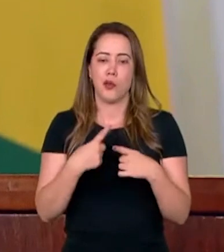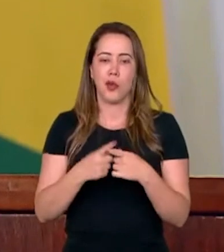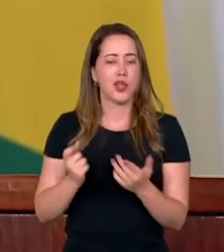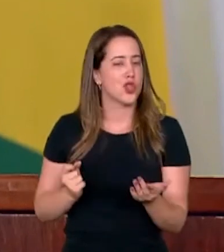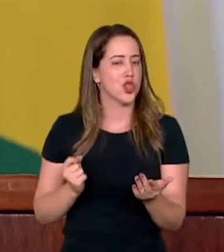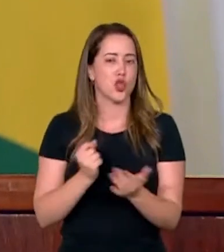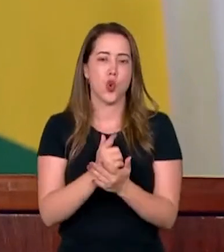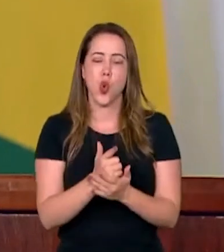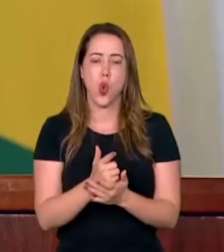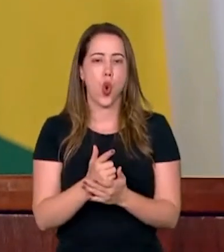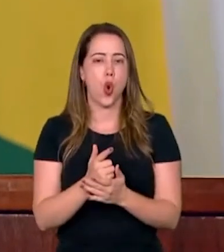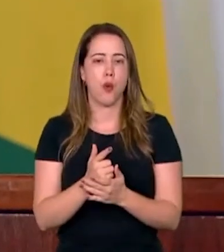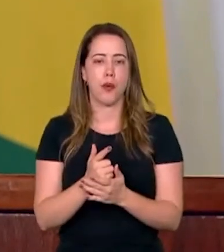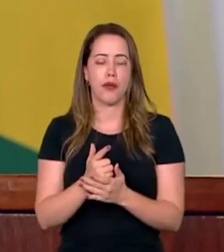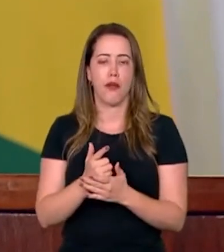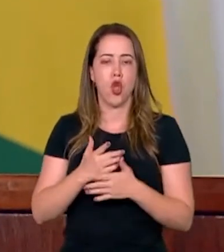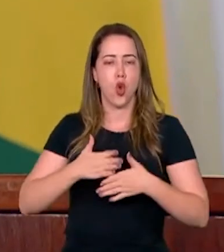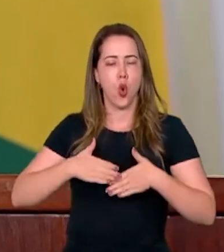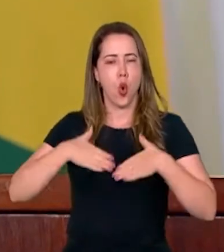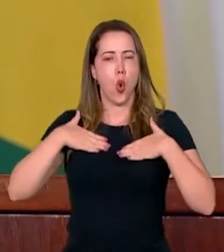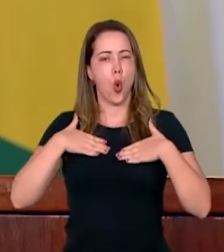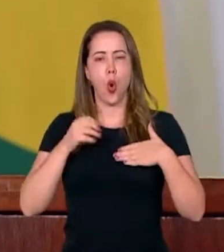caráter em shopping.